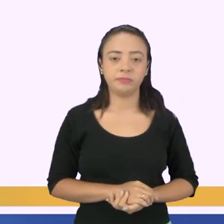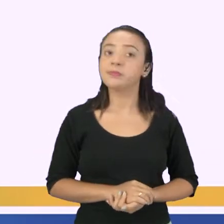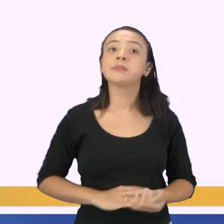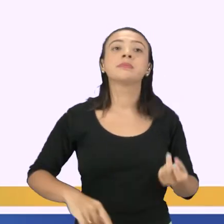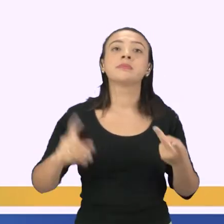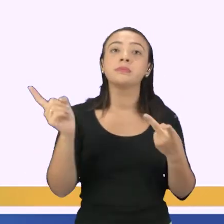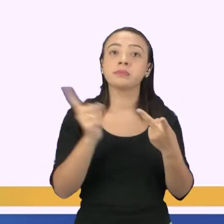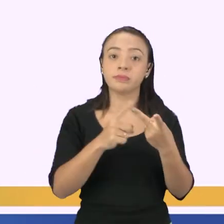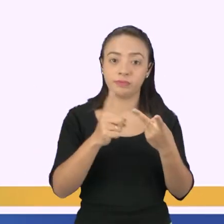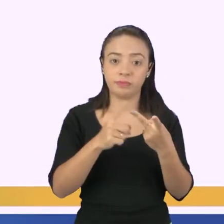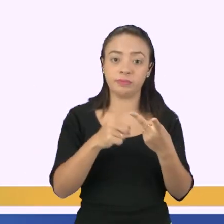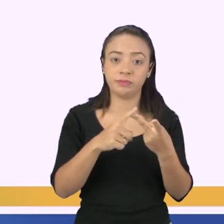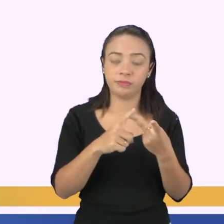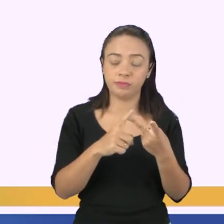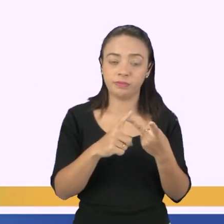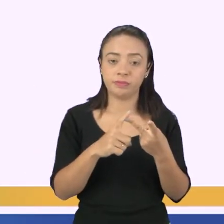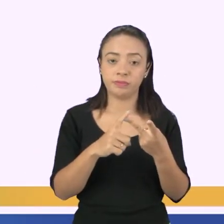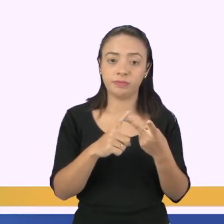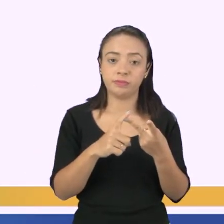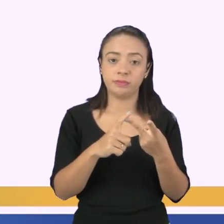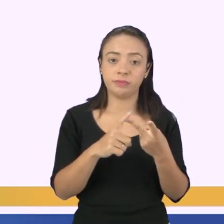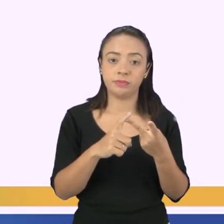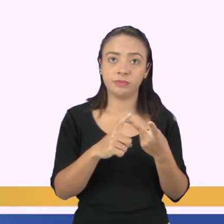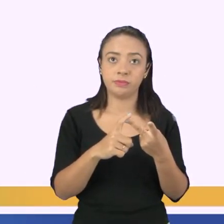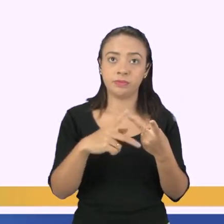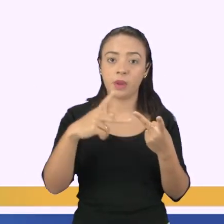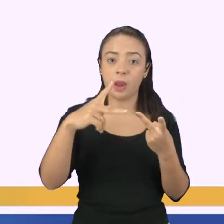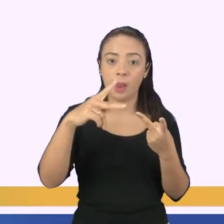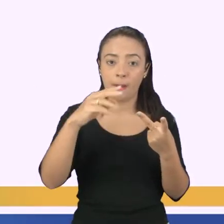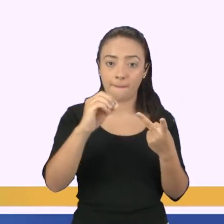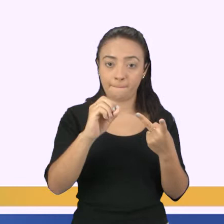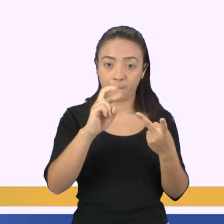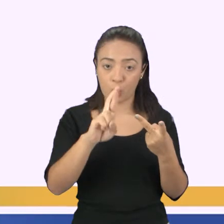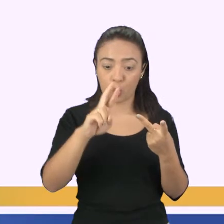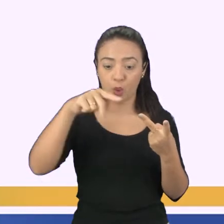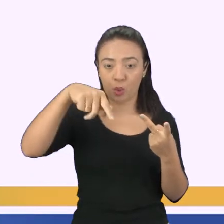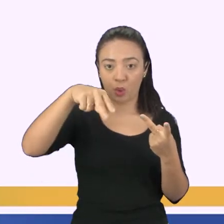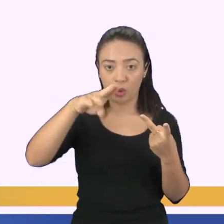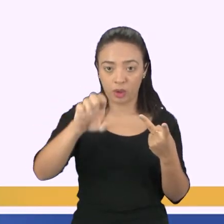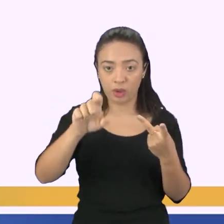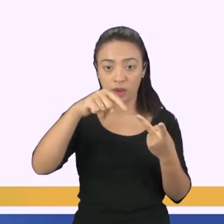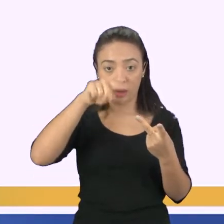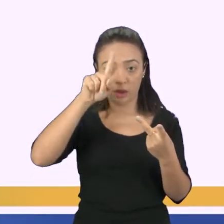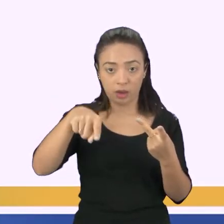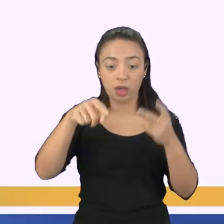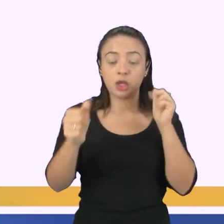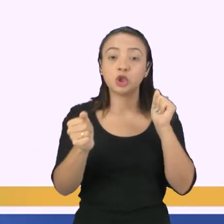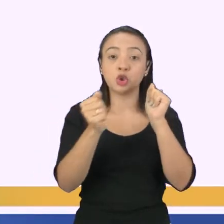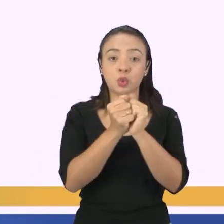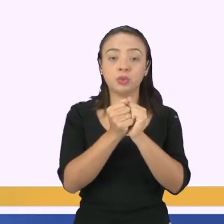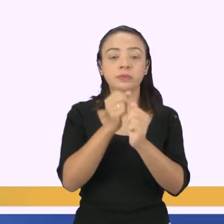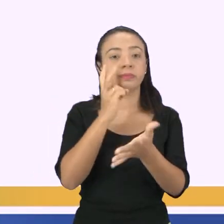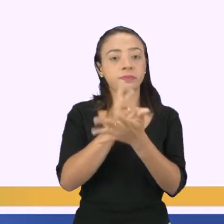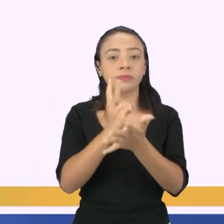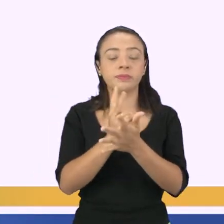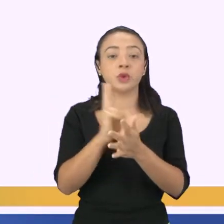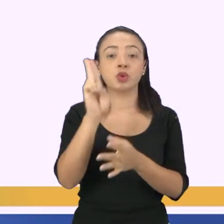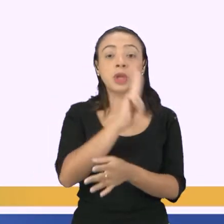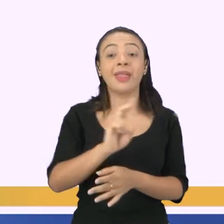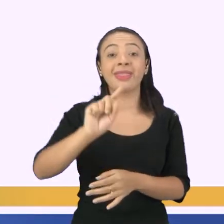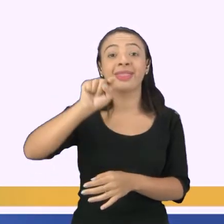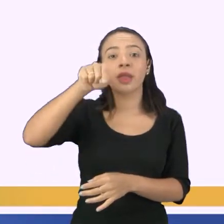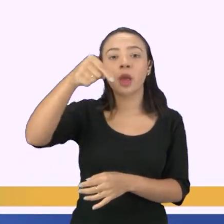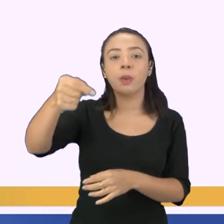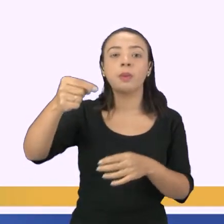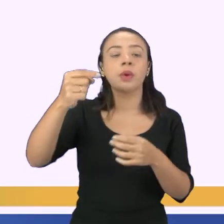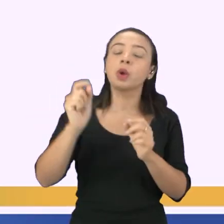O porquê ao lado, ele já é junto e com acento, tá? Usado depois de artigo, ou seja,